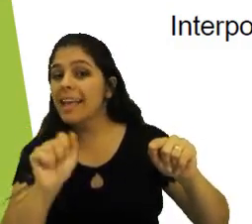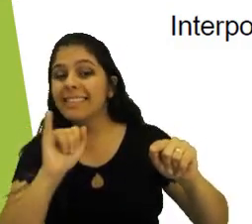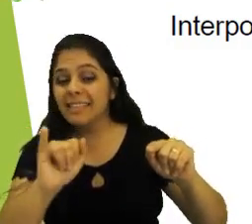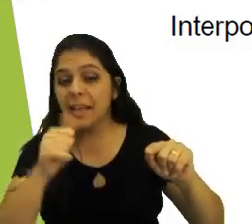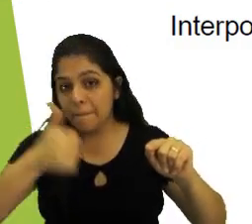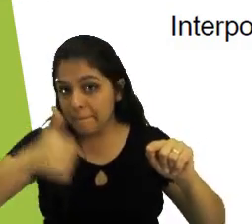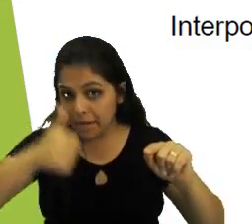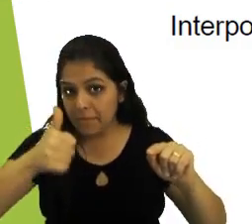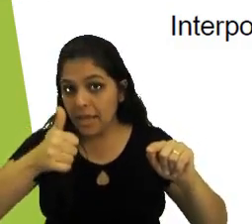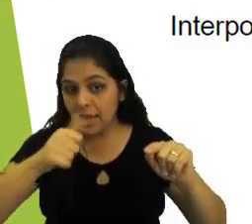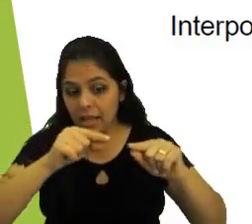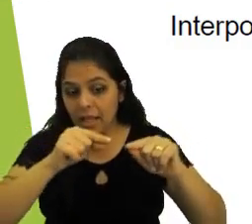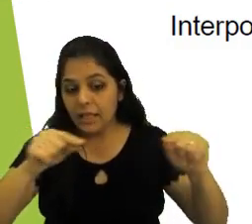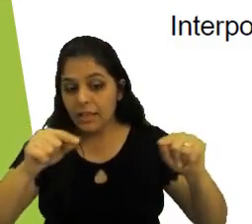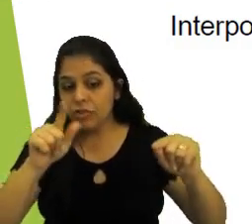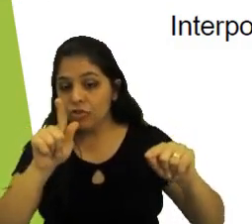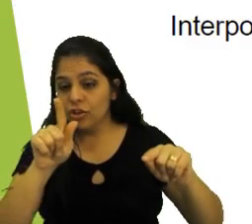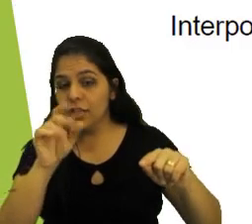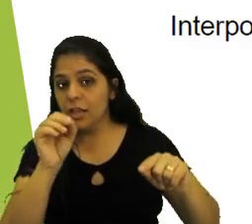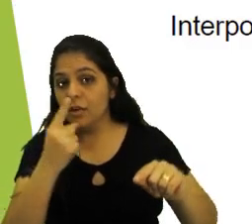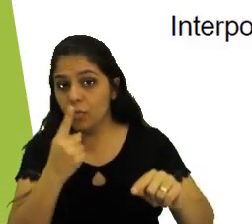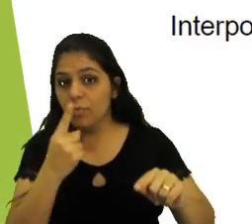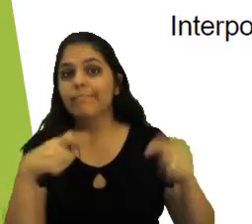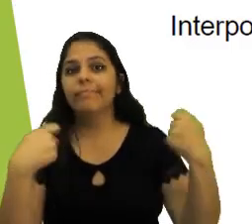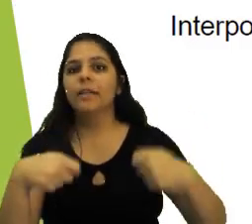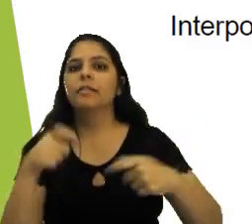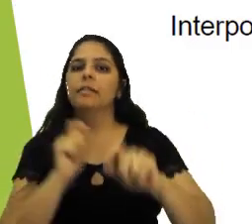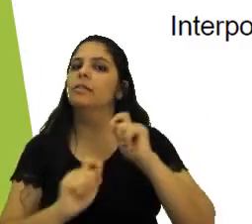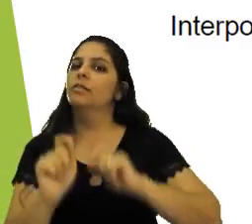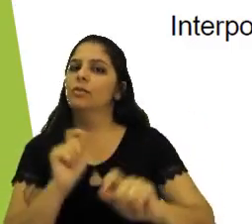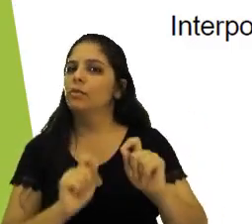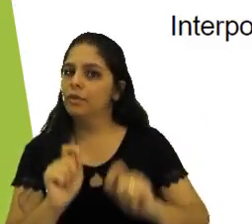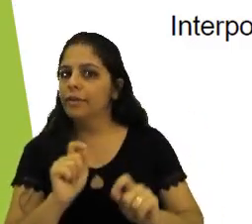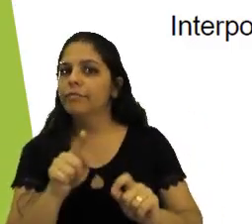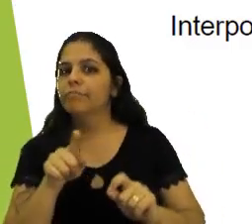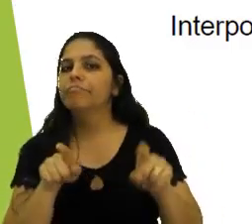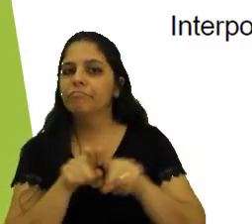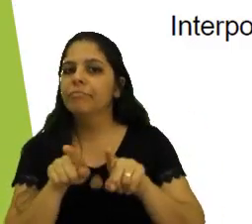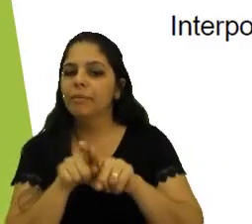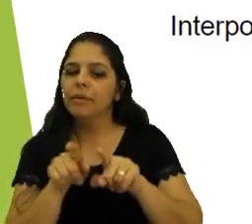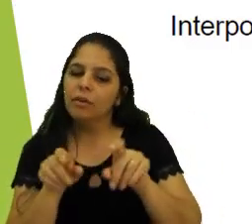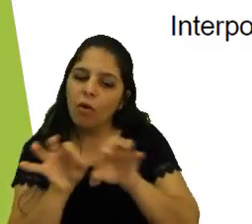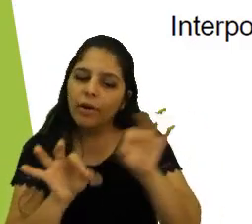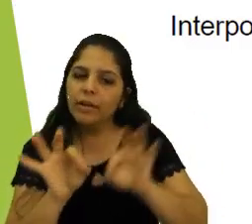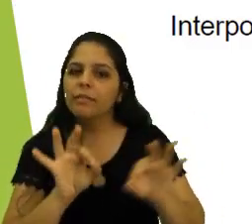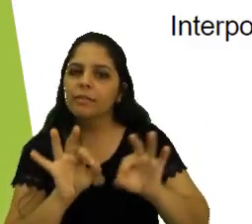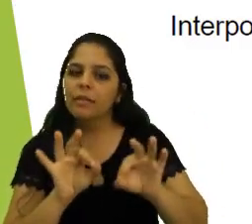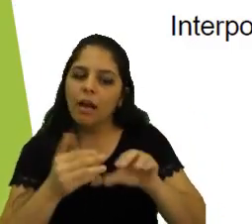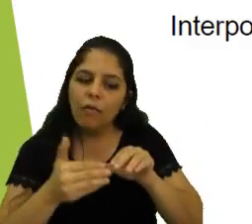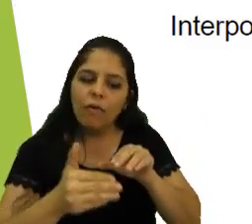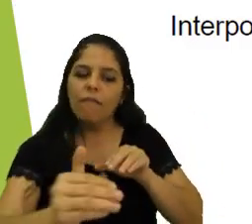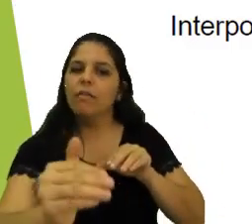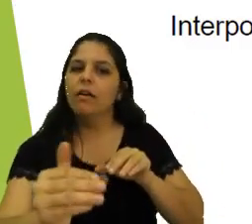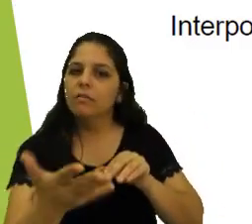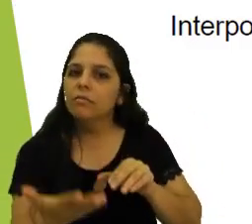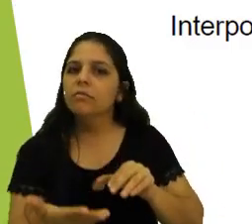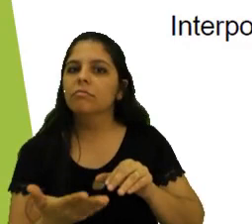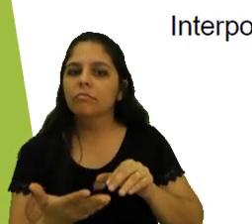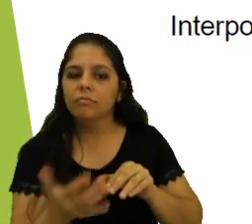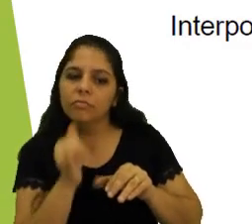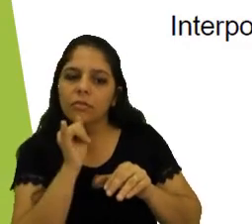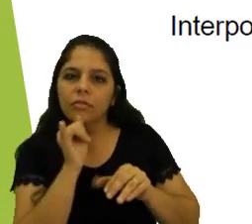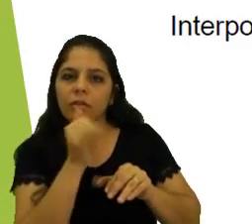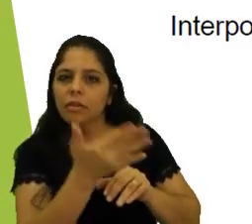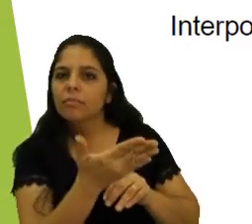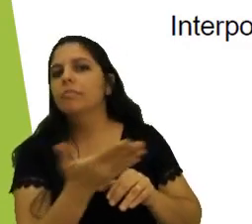em G01, é necessário você também programar o avanço, tá? Como está aqui o exemplo, o avanço de 0,15